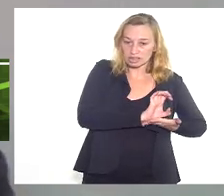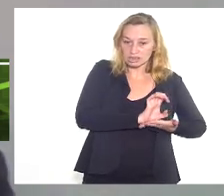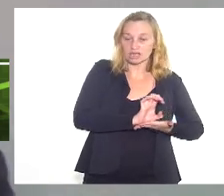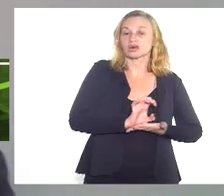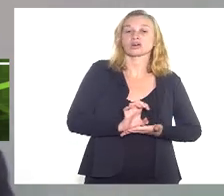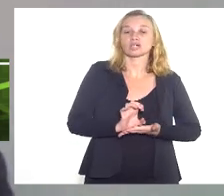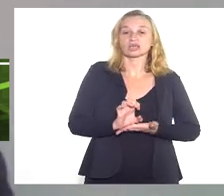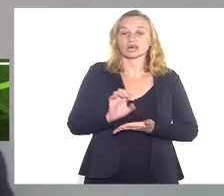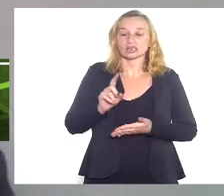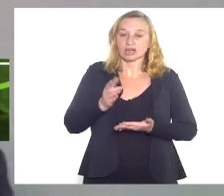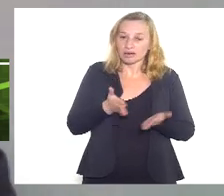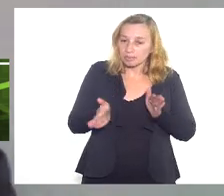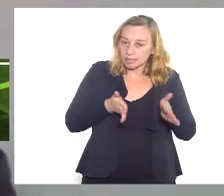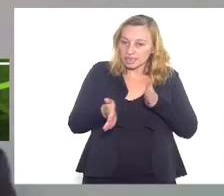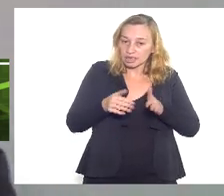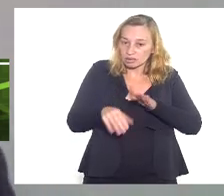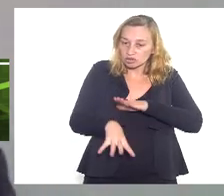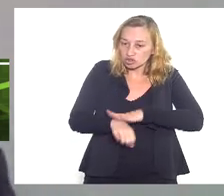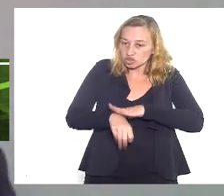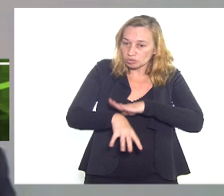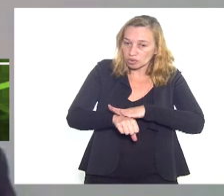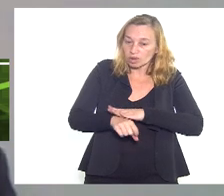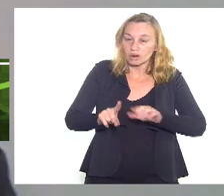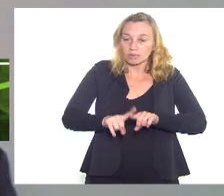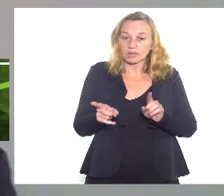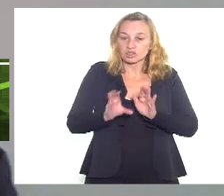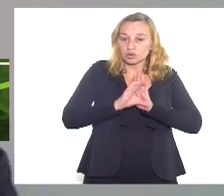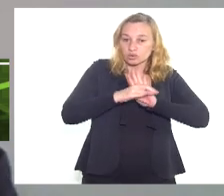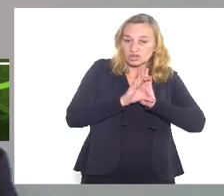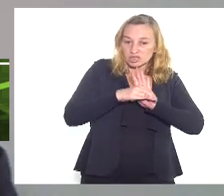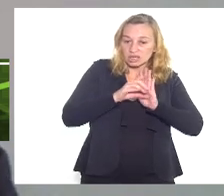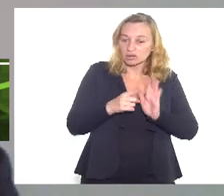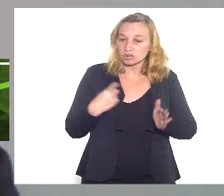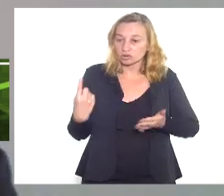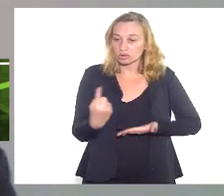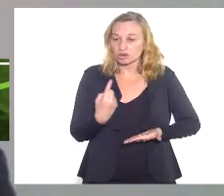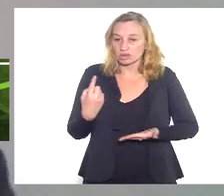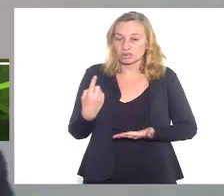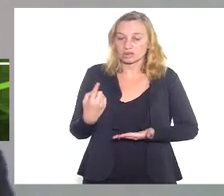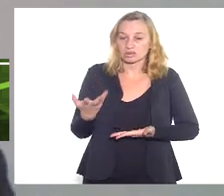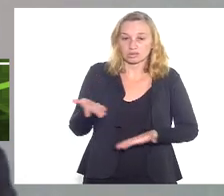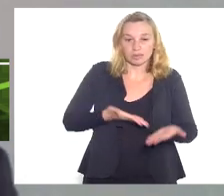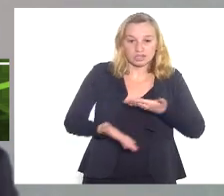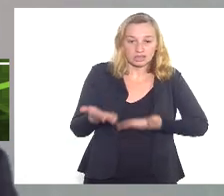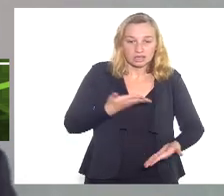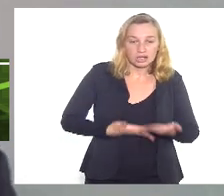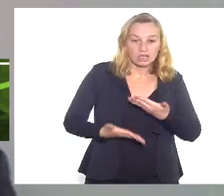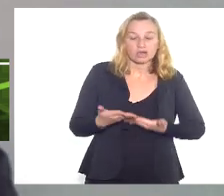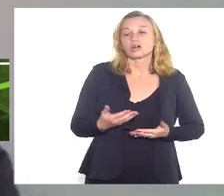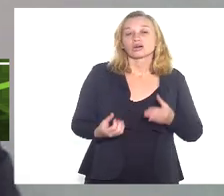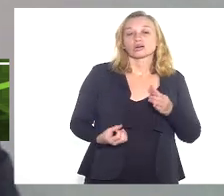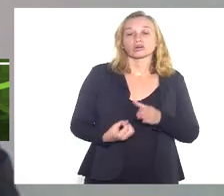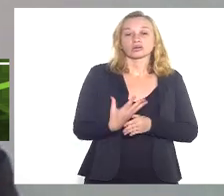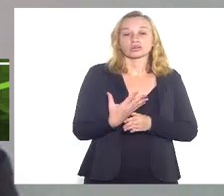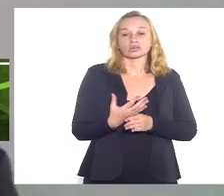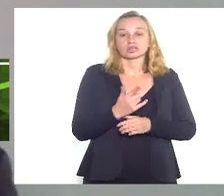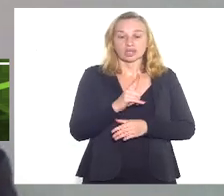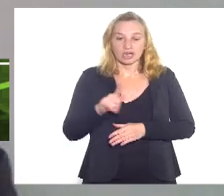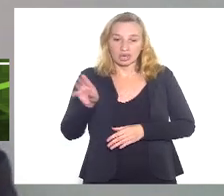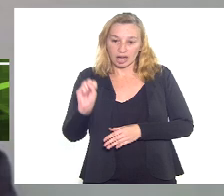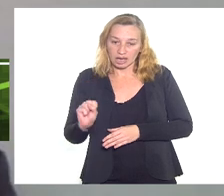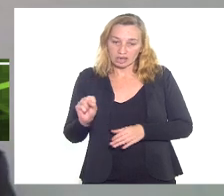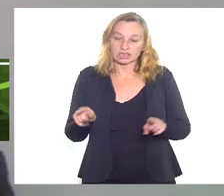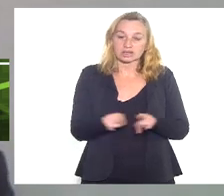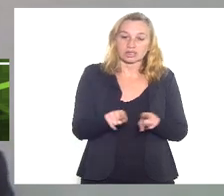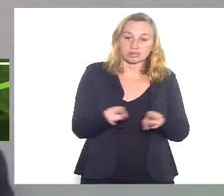fase exploratória, mas o conceito que viemos definindo com nossos parceiros, ele prevê uma exportação de gás de petróleo da